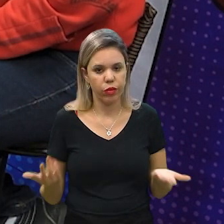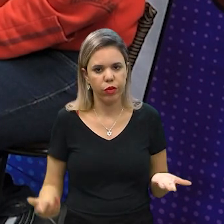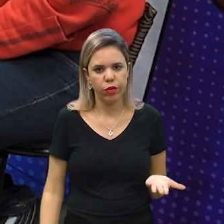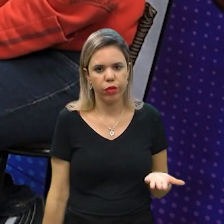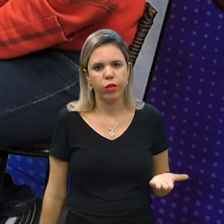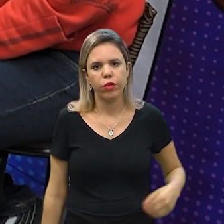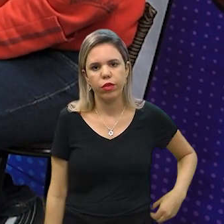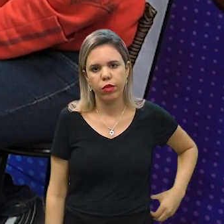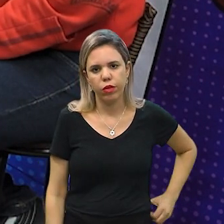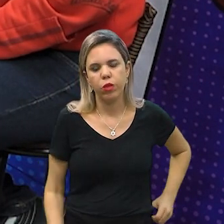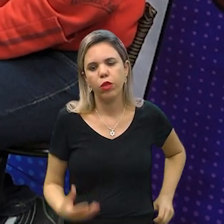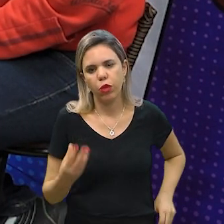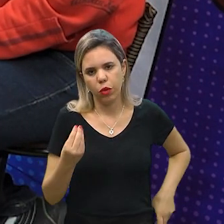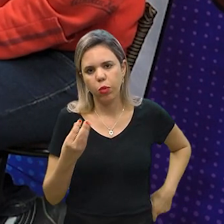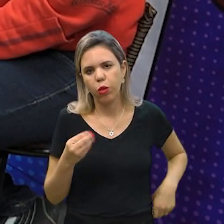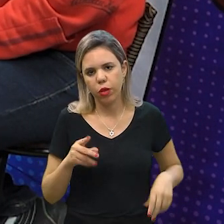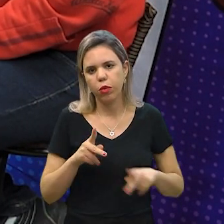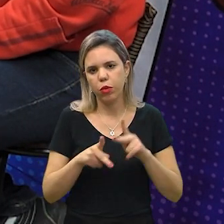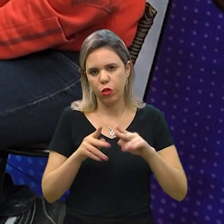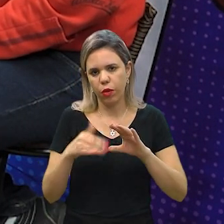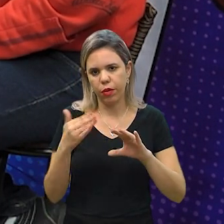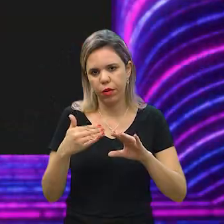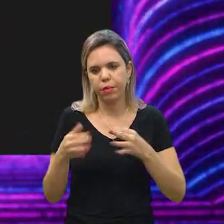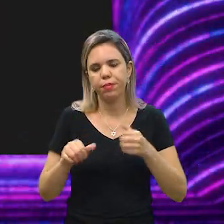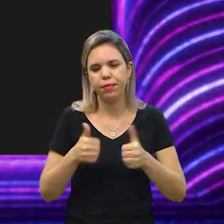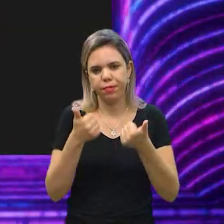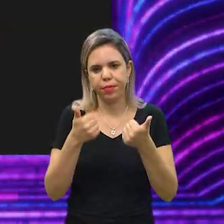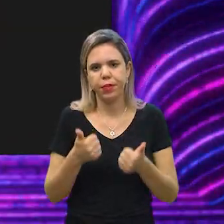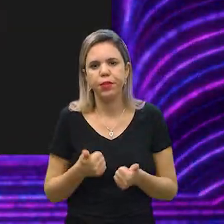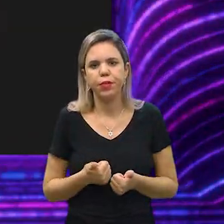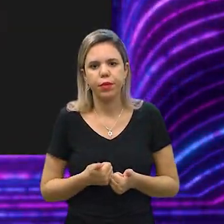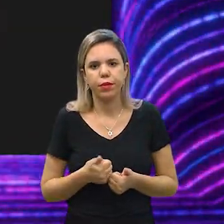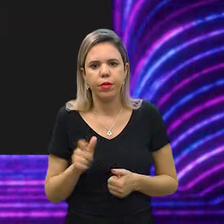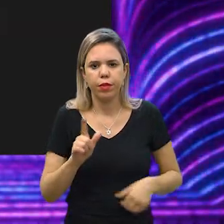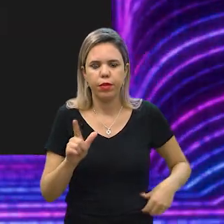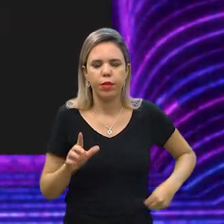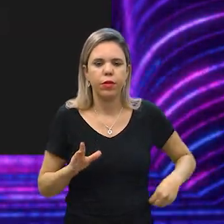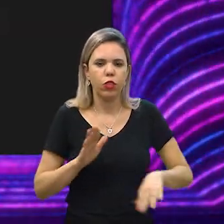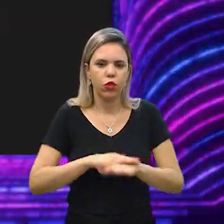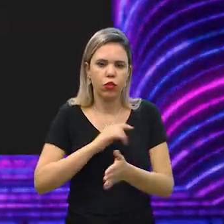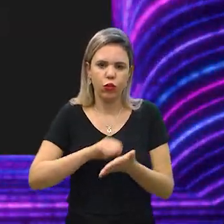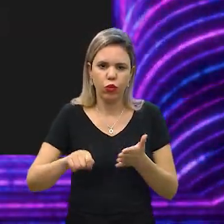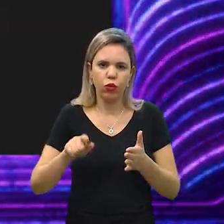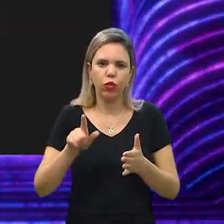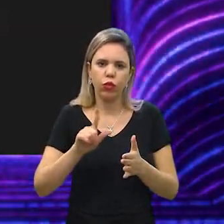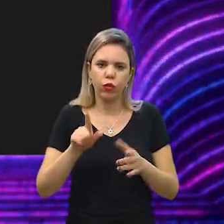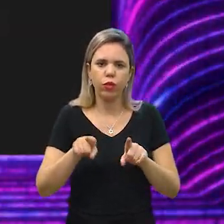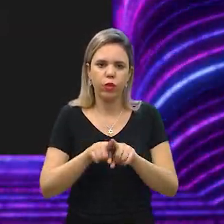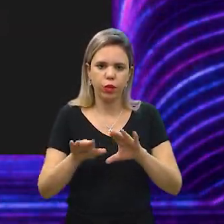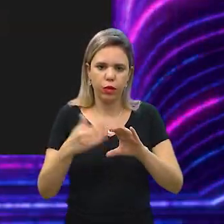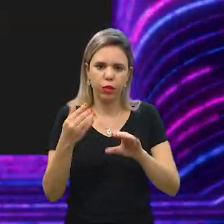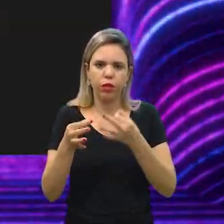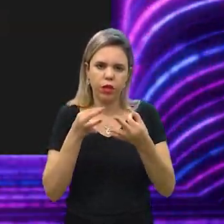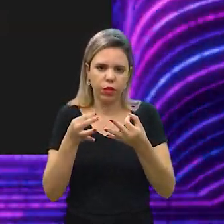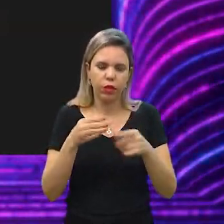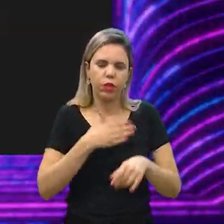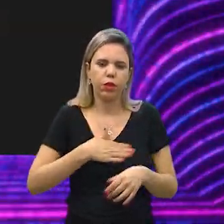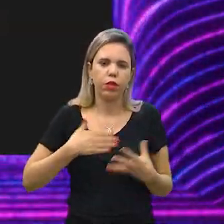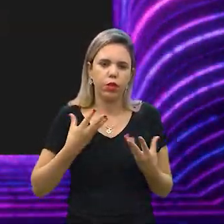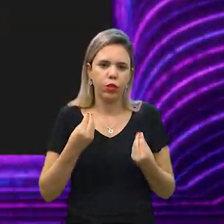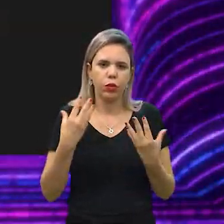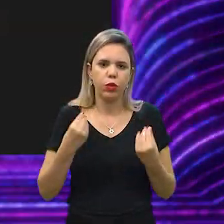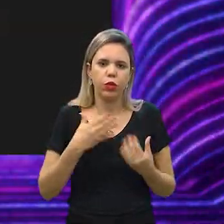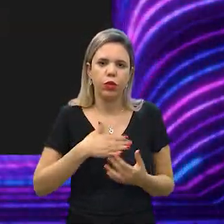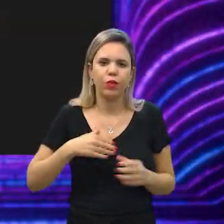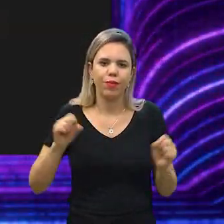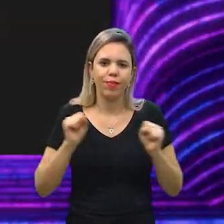Então, eu recebo muitas positivas e, claro que todo autor recebe negativas também, mas o pessoal tá gostando